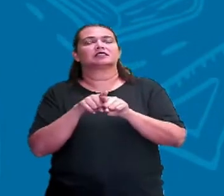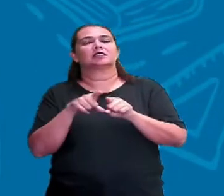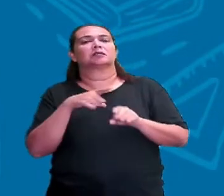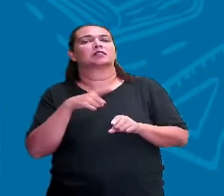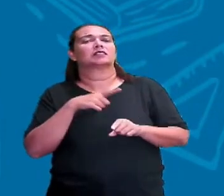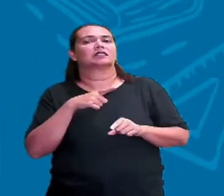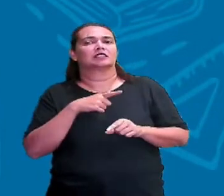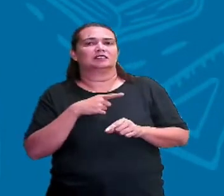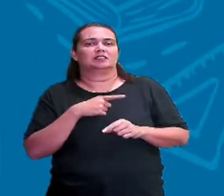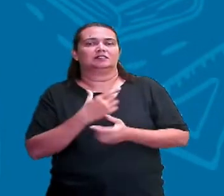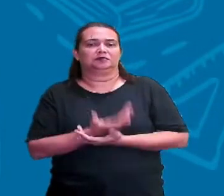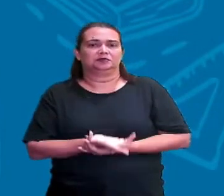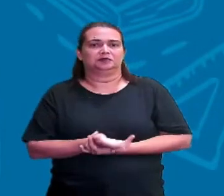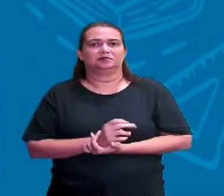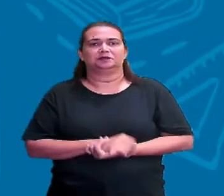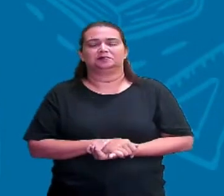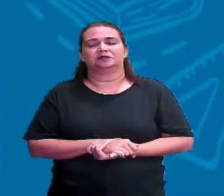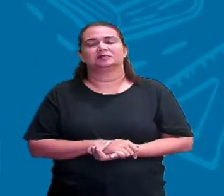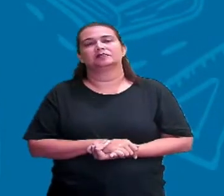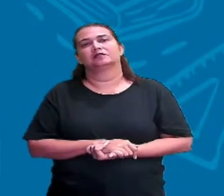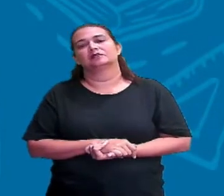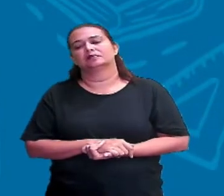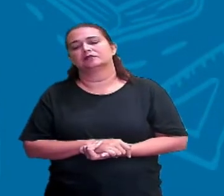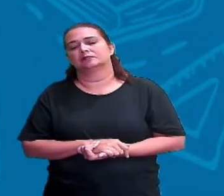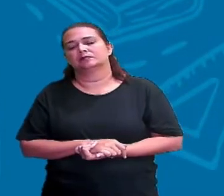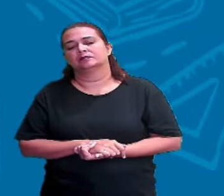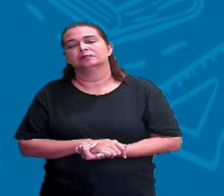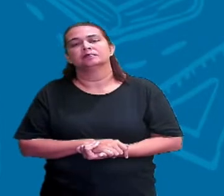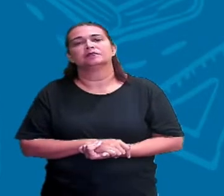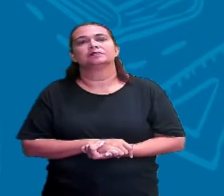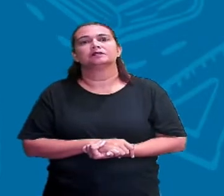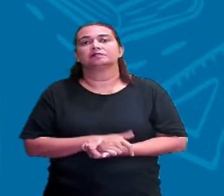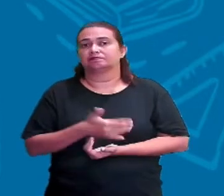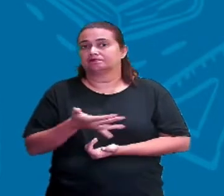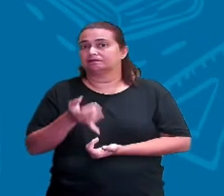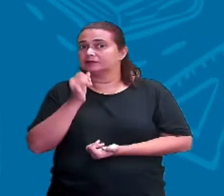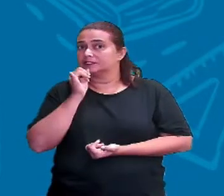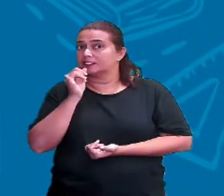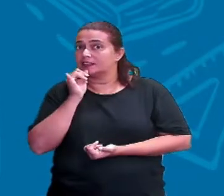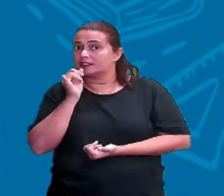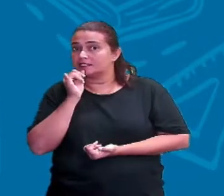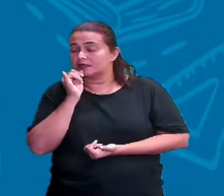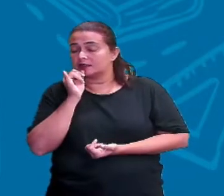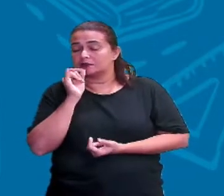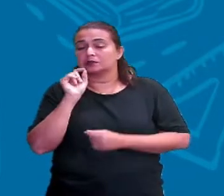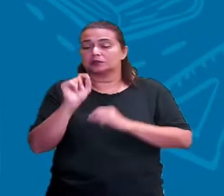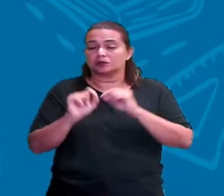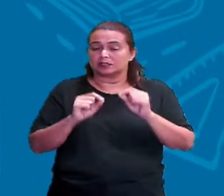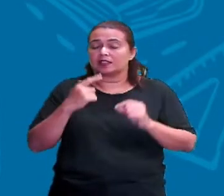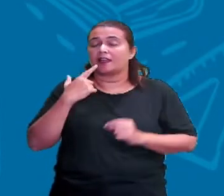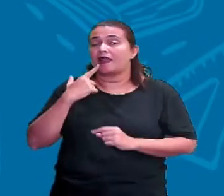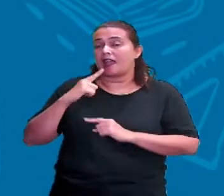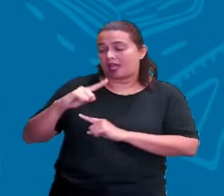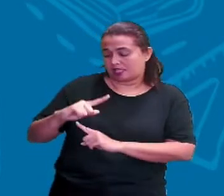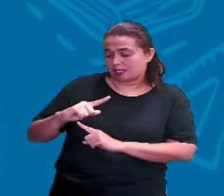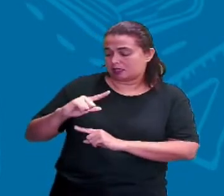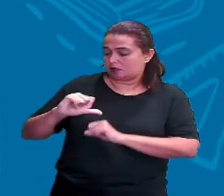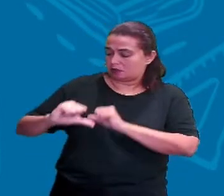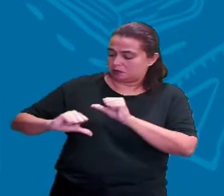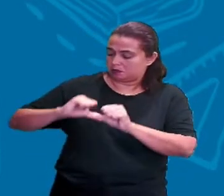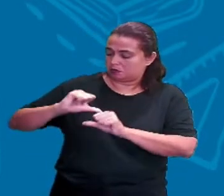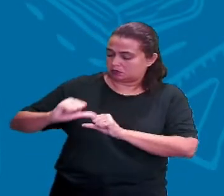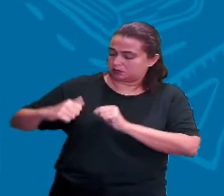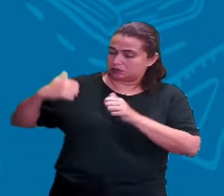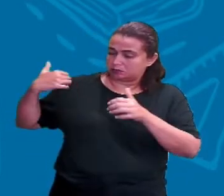Covid-19 agora em 2020, ok? Então esse é mais um exemplo de que a língua ela se modifica também